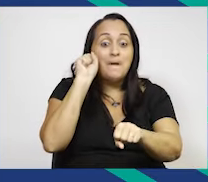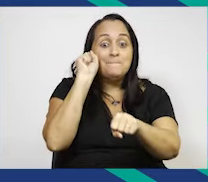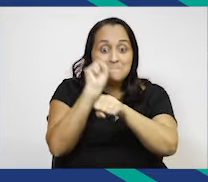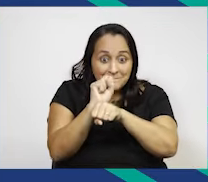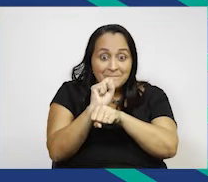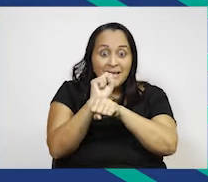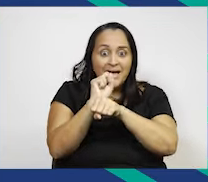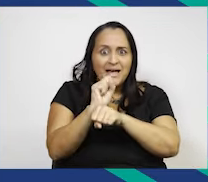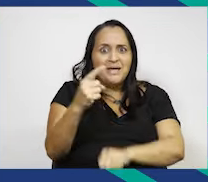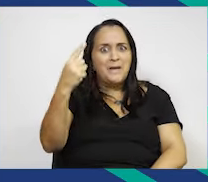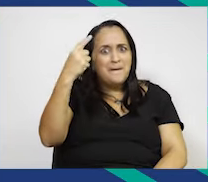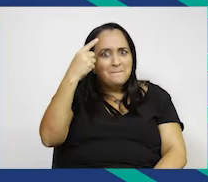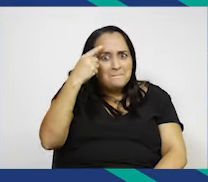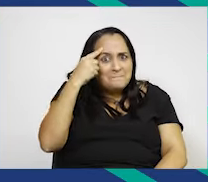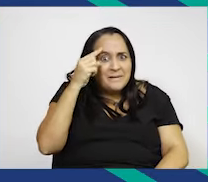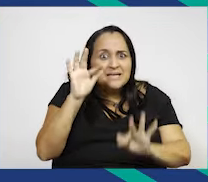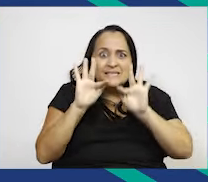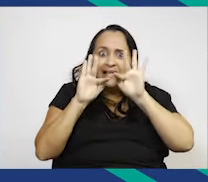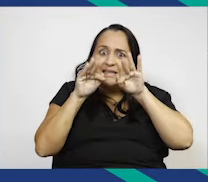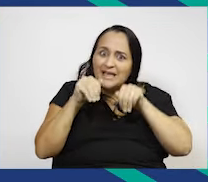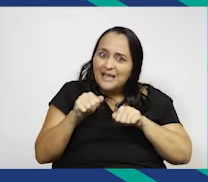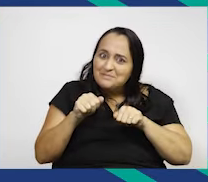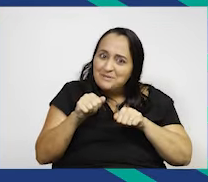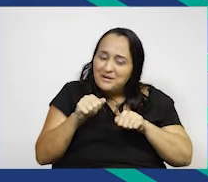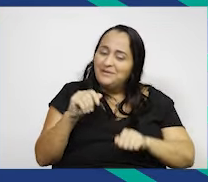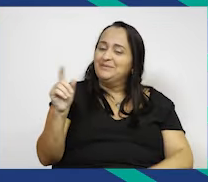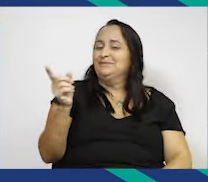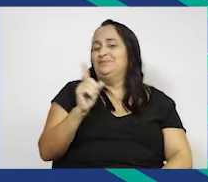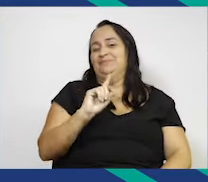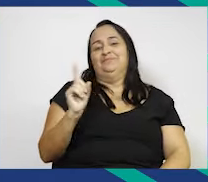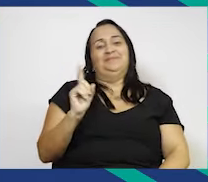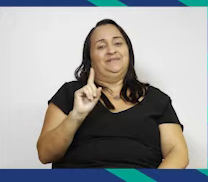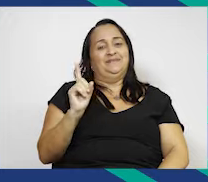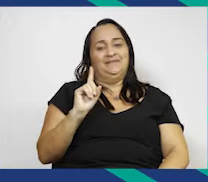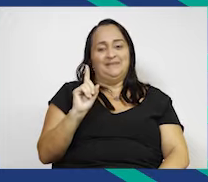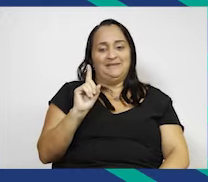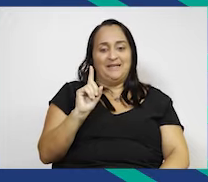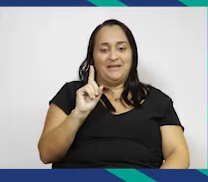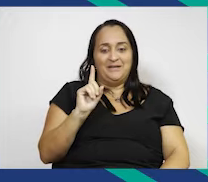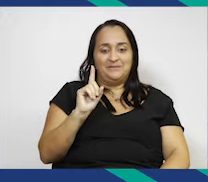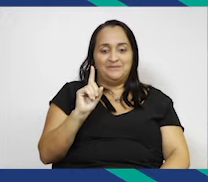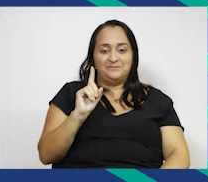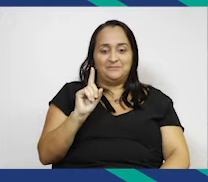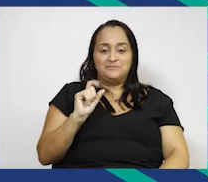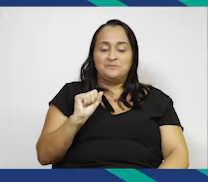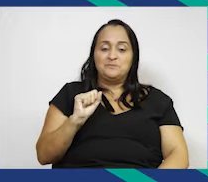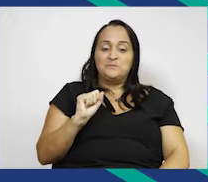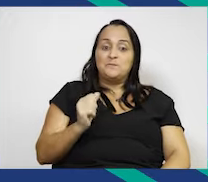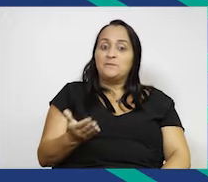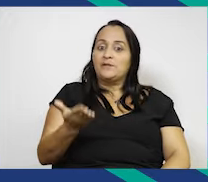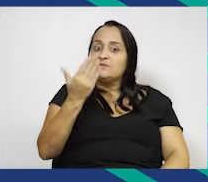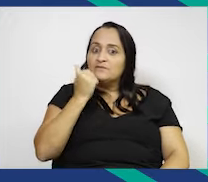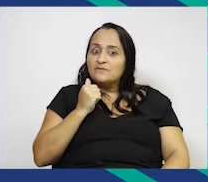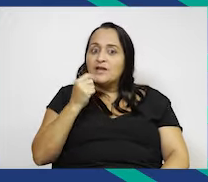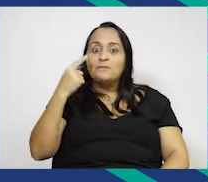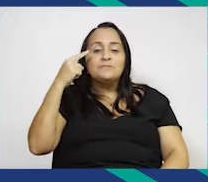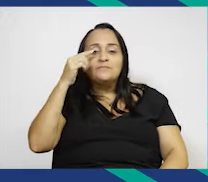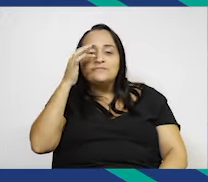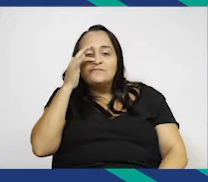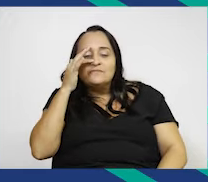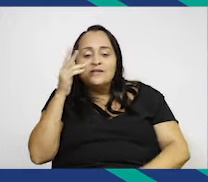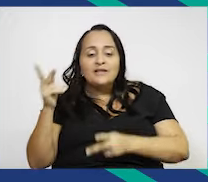Não, não. Para, espera. Tá pensando que acabou? Não acabou não, viu? Vamos agora, ó, ver